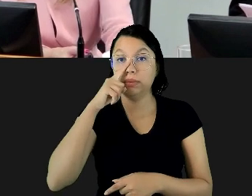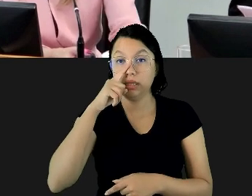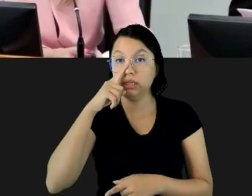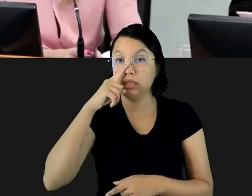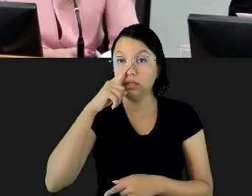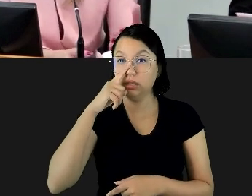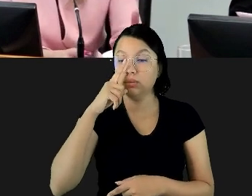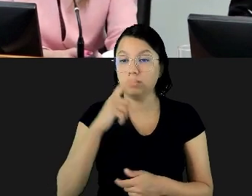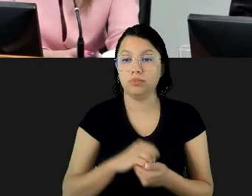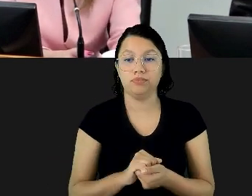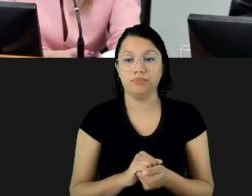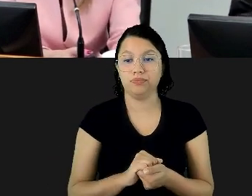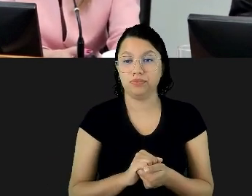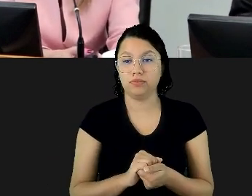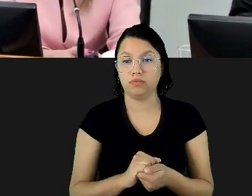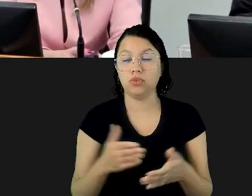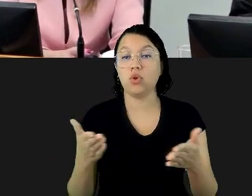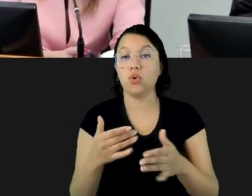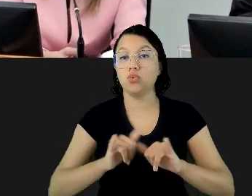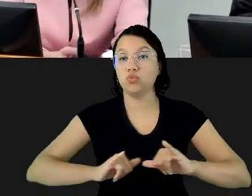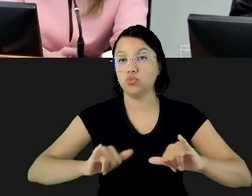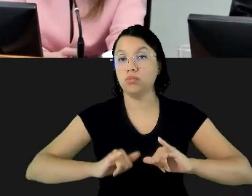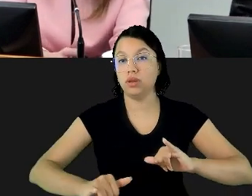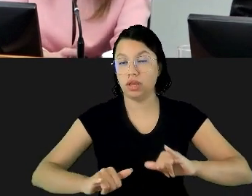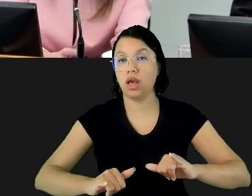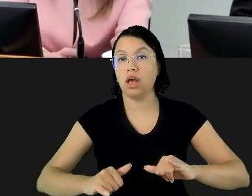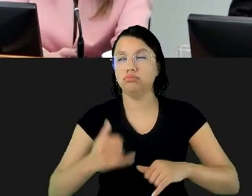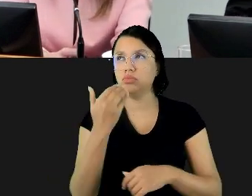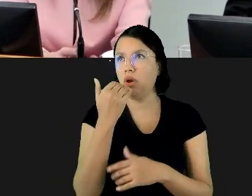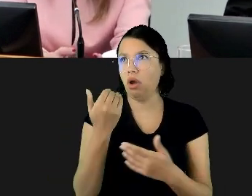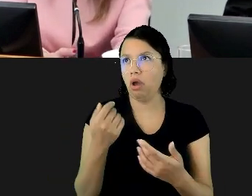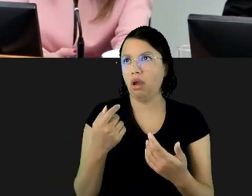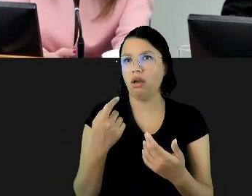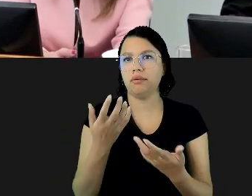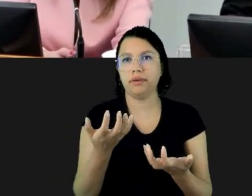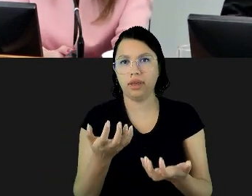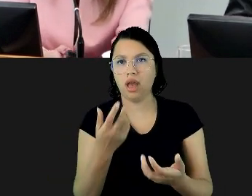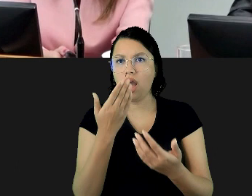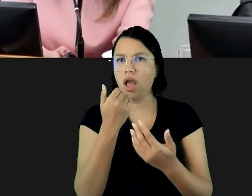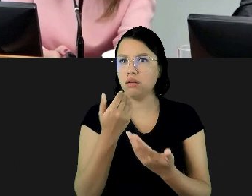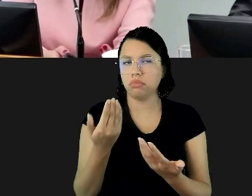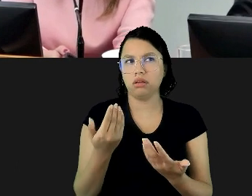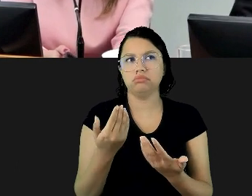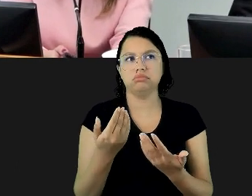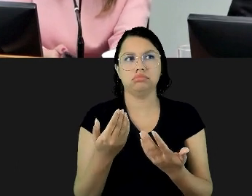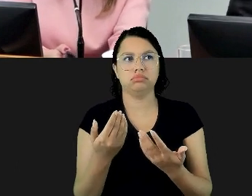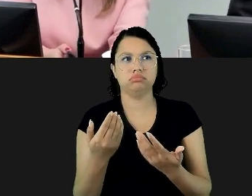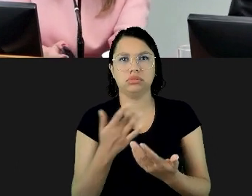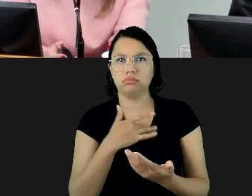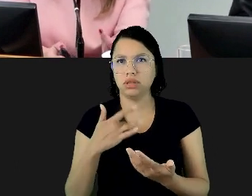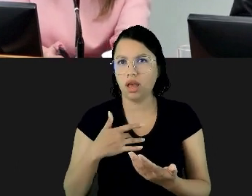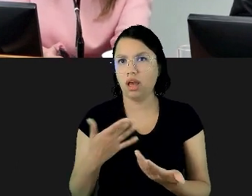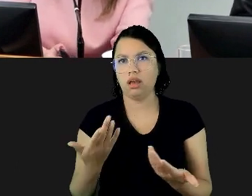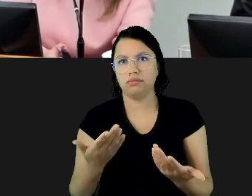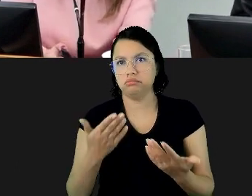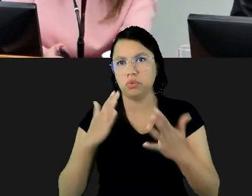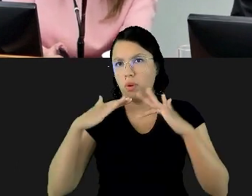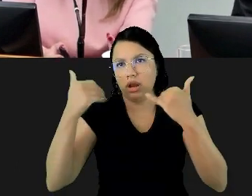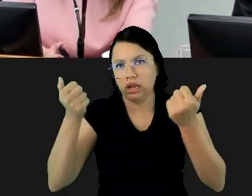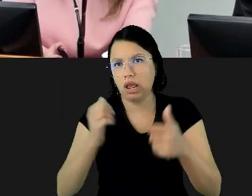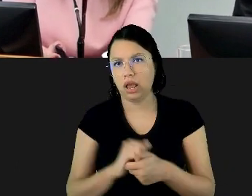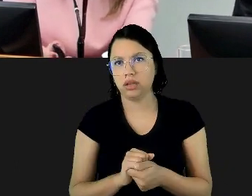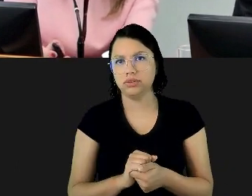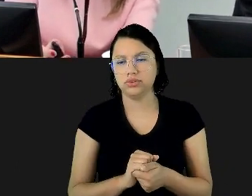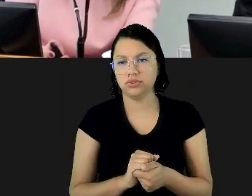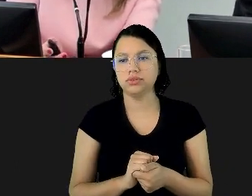preza, né, por alimentos saudáveis, de qualidade e pela sanidade animal e vegetal, que é uma portaria